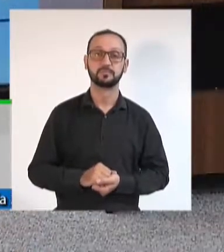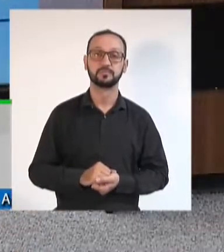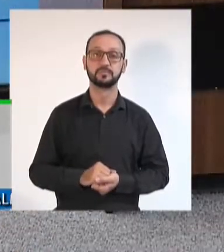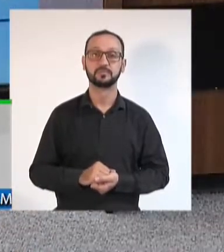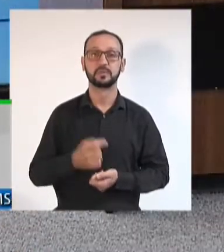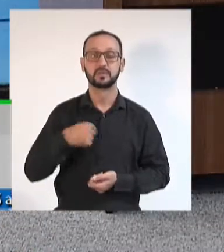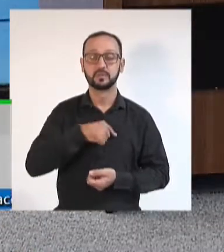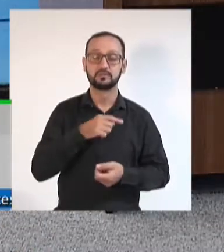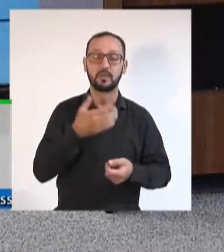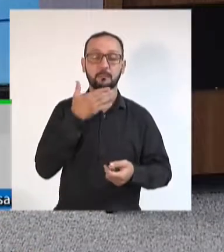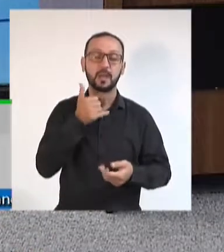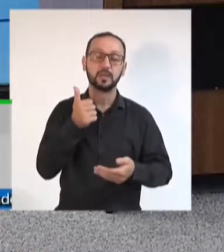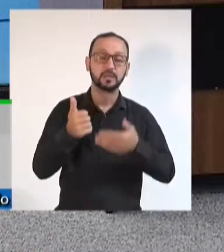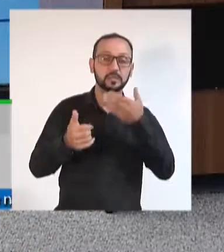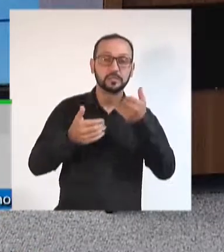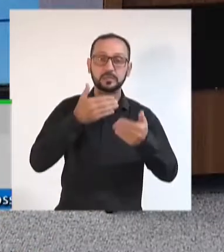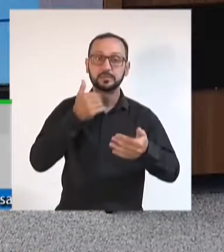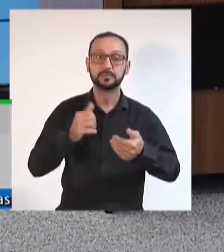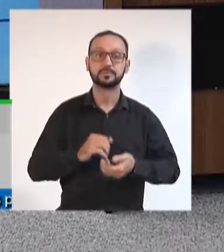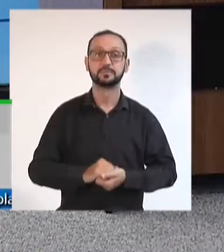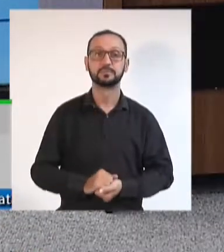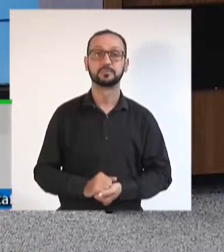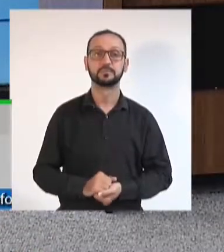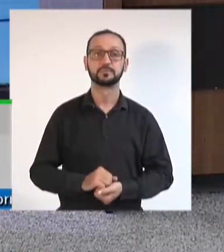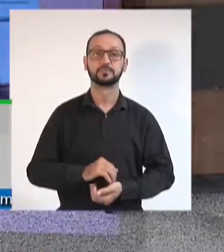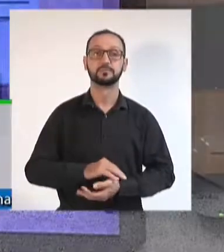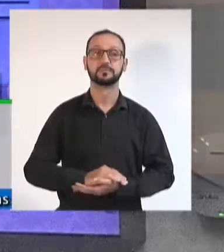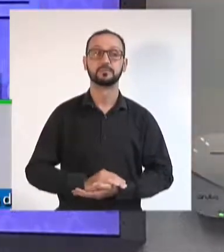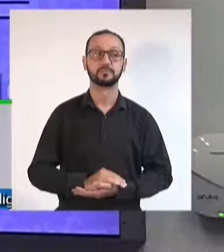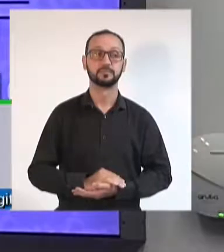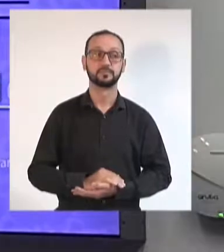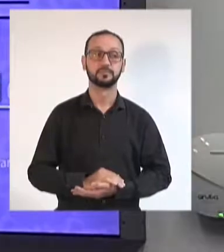vai aprimorando.